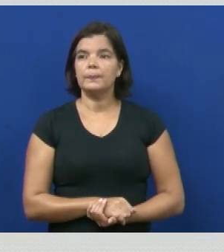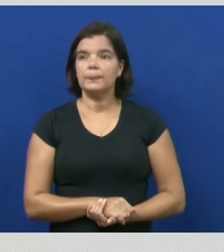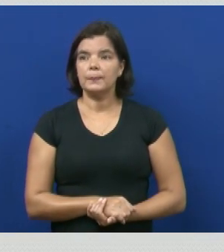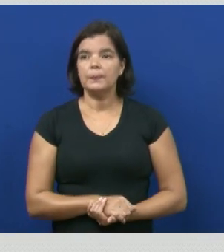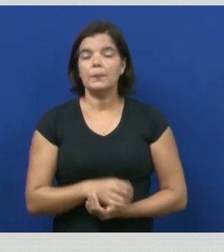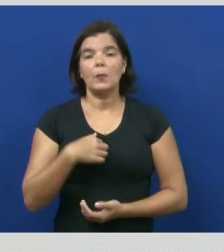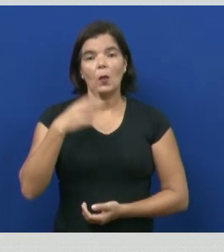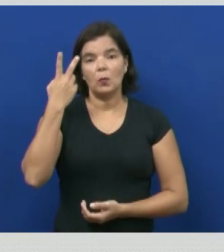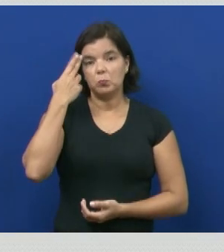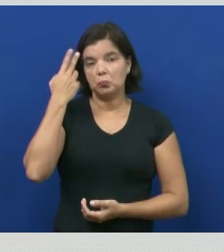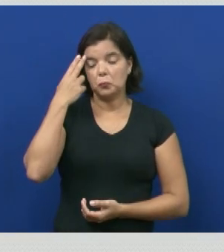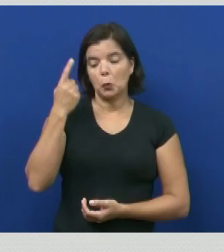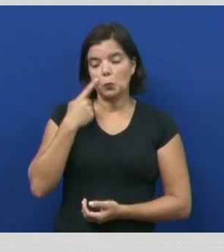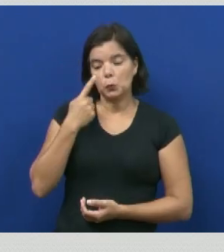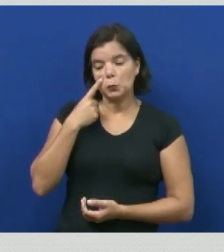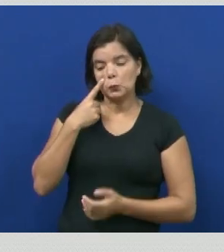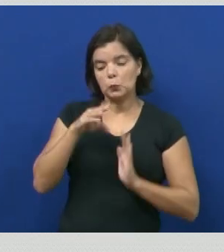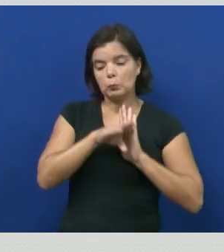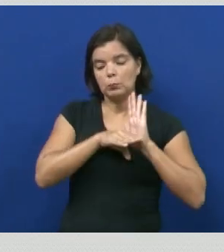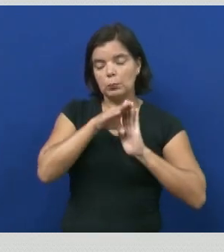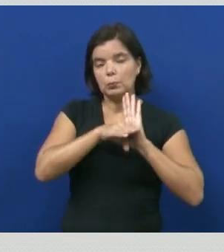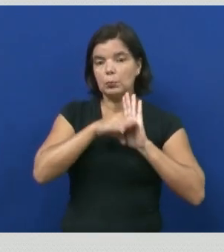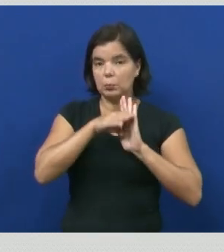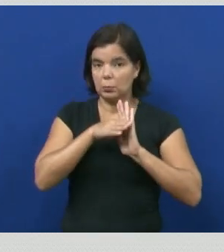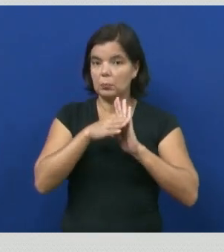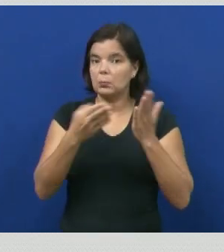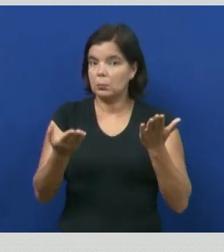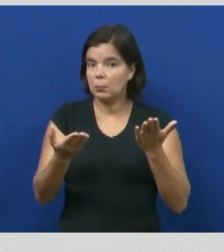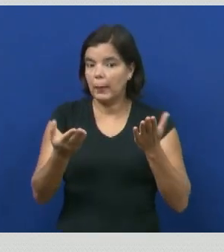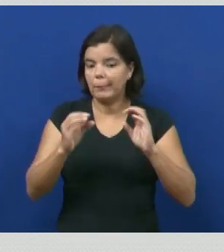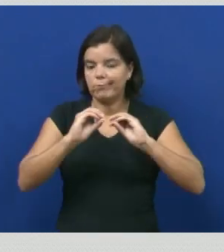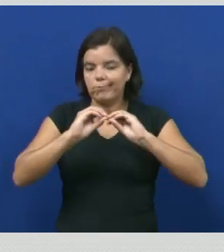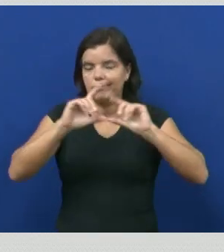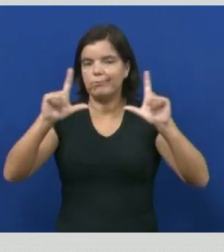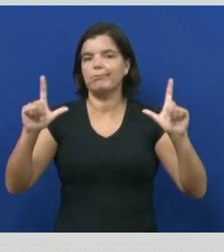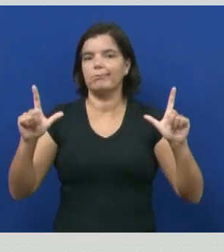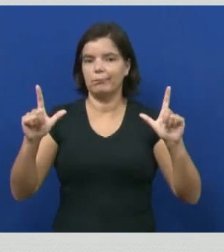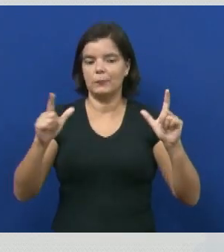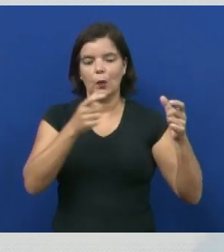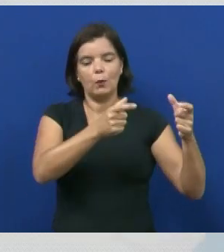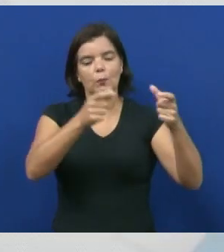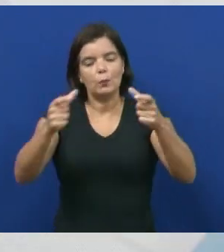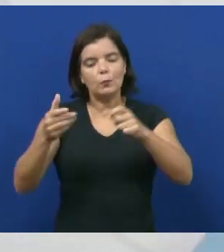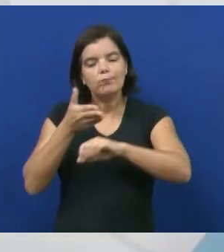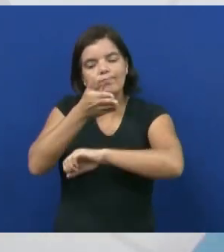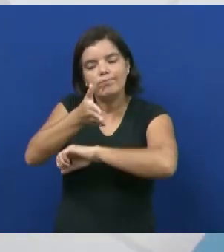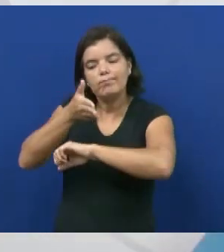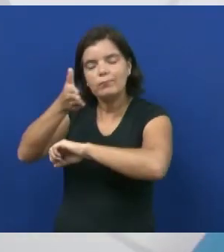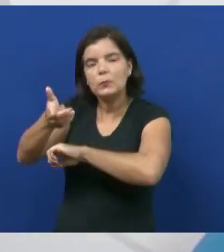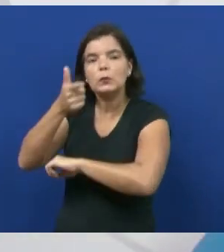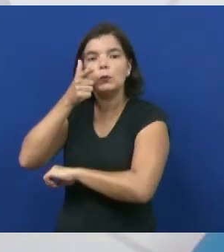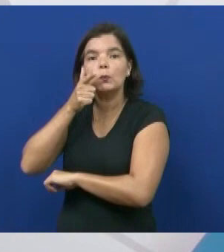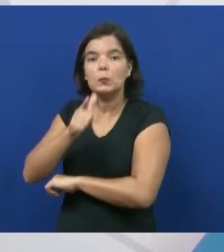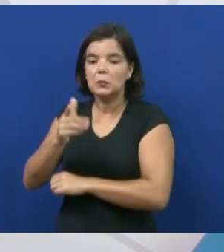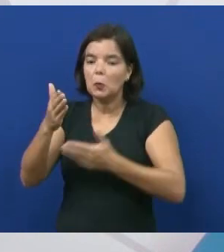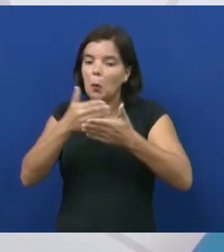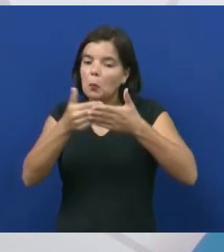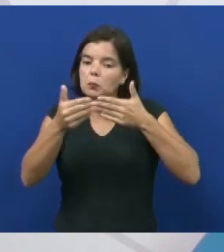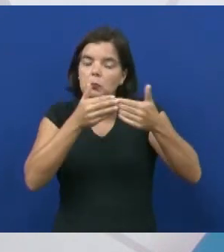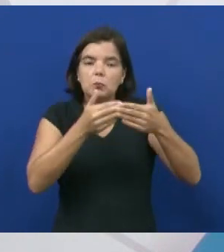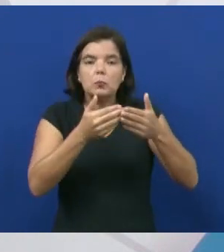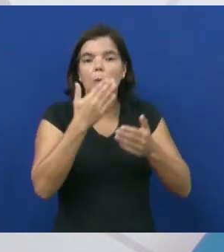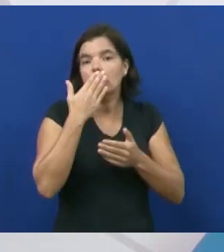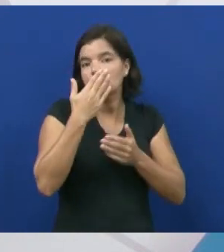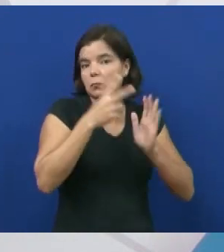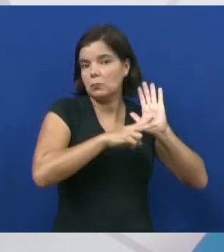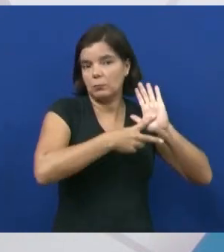É comum a gente observar esse conteúdo de uma forma bem implícita. Todo lugar que você vai, você consegue ver em algum momento algum tipo